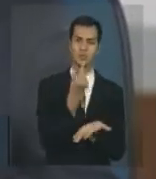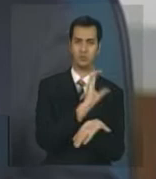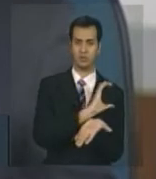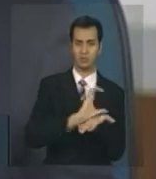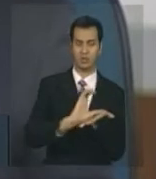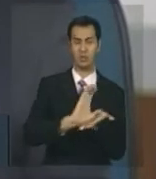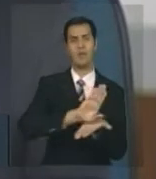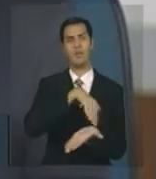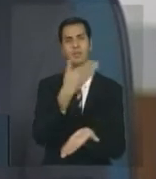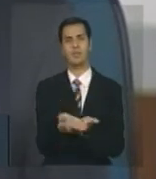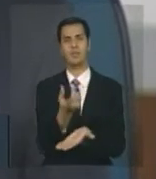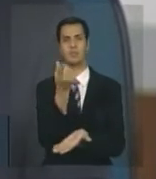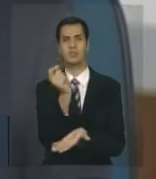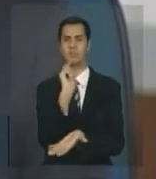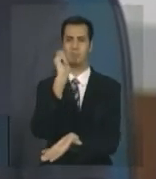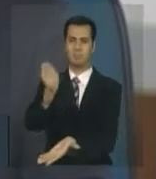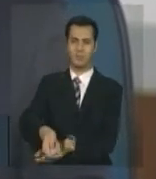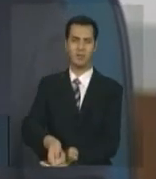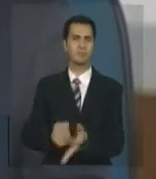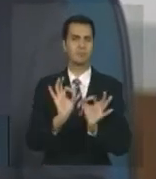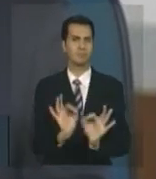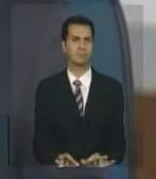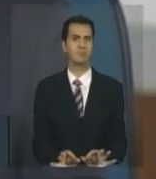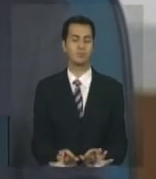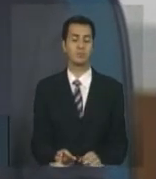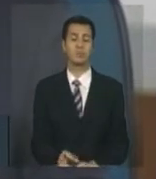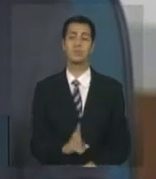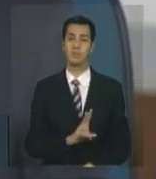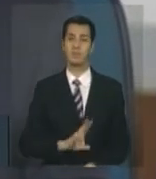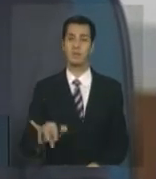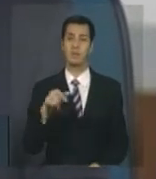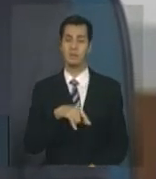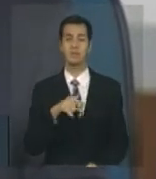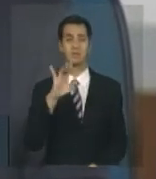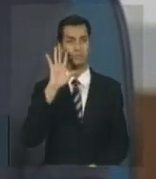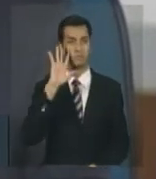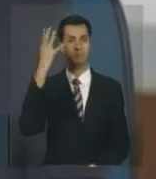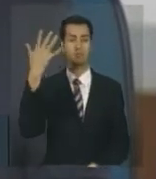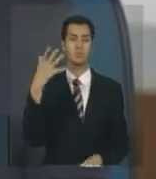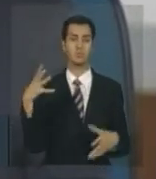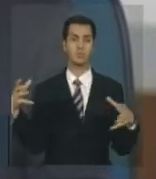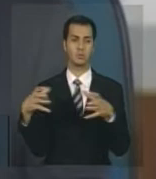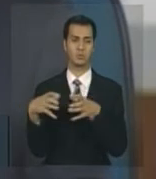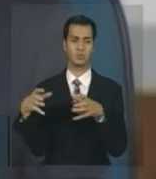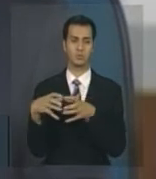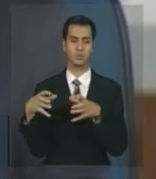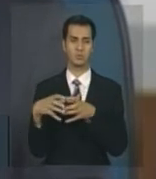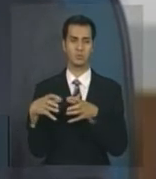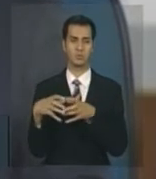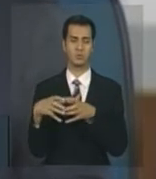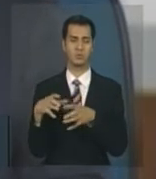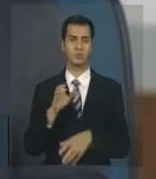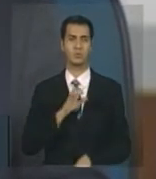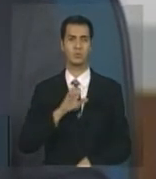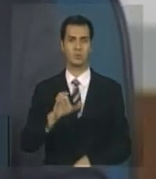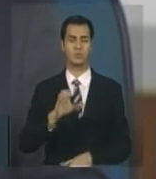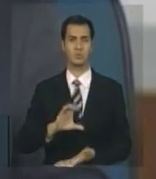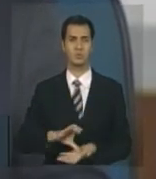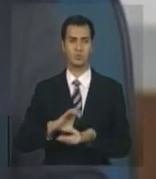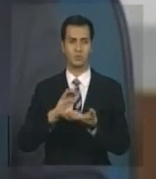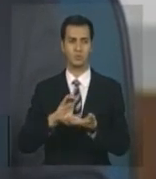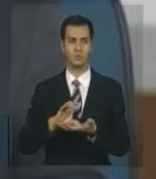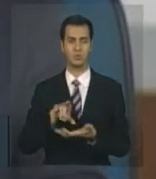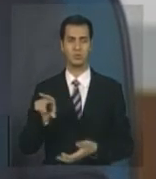liberação dos recursos. Essa será, certamente, uma das medidas cujo grupo, que está sendo coordenado